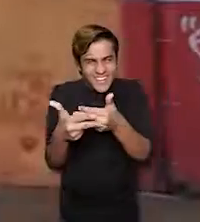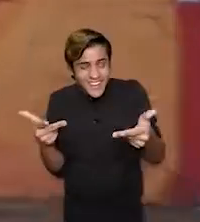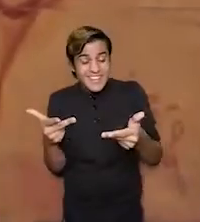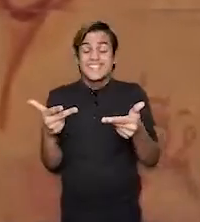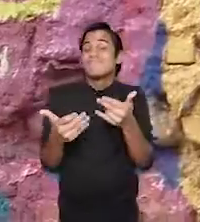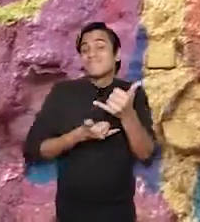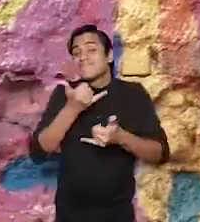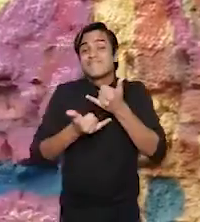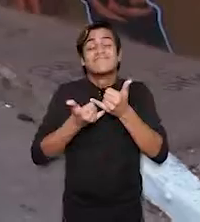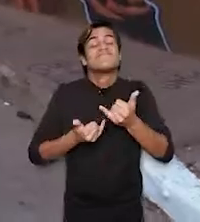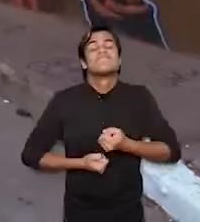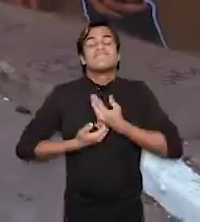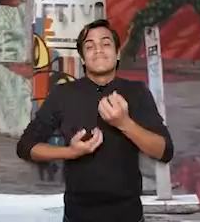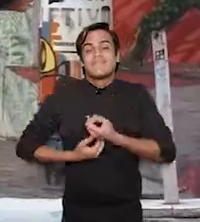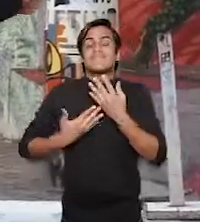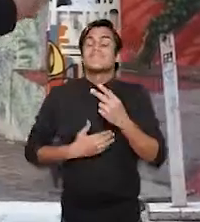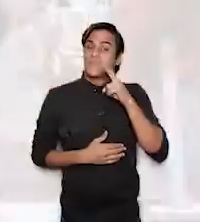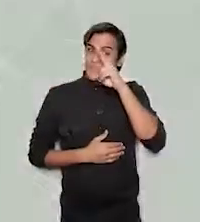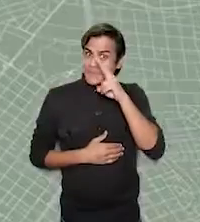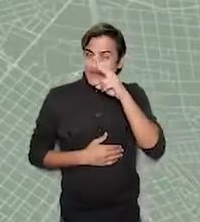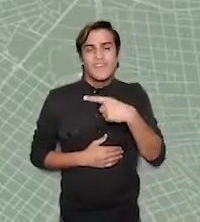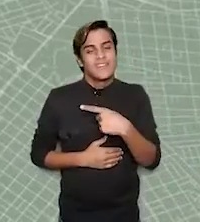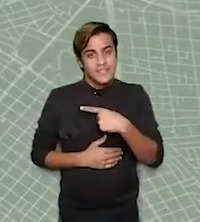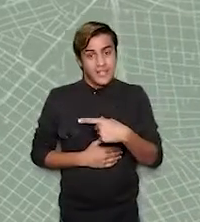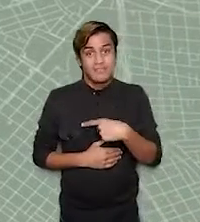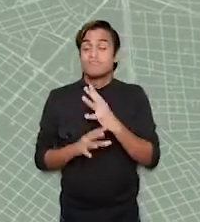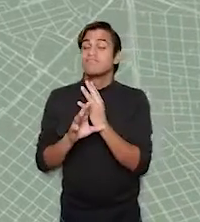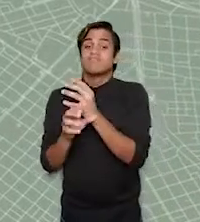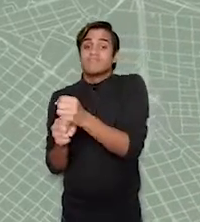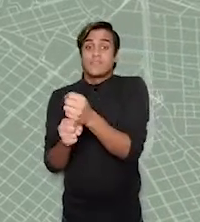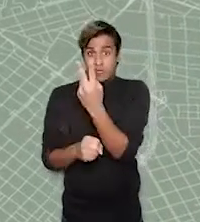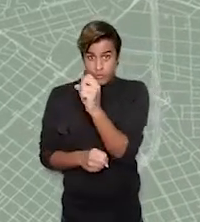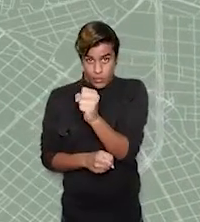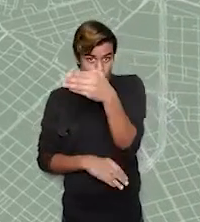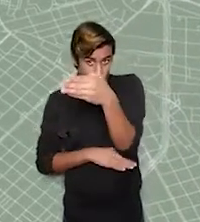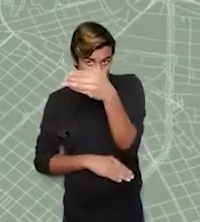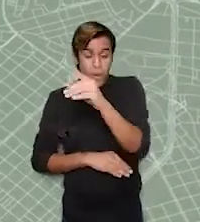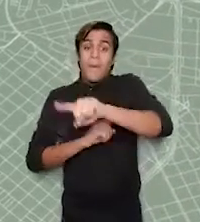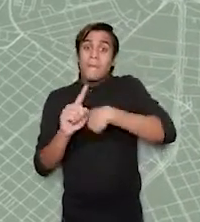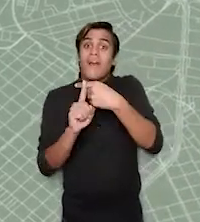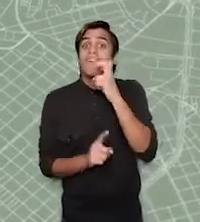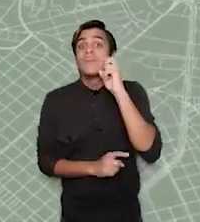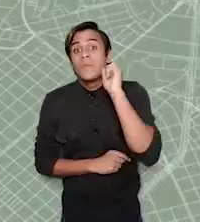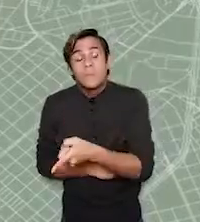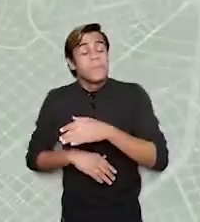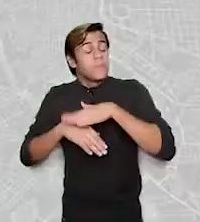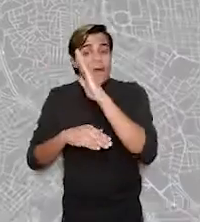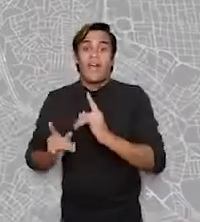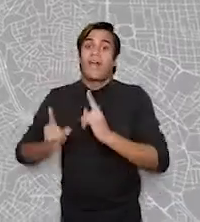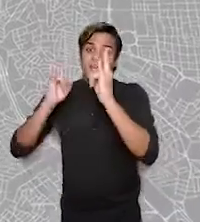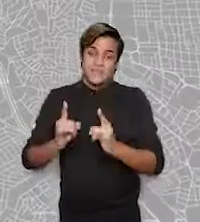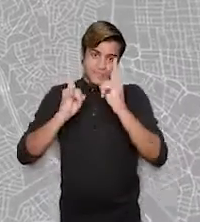Descolado, artístico, cheio de expressão. A região conta com 28 hotéis e mais de 5 mil apartamentos.